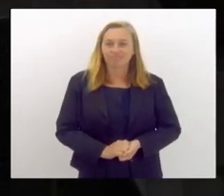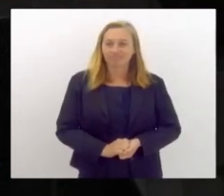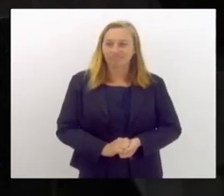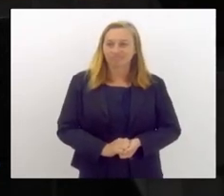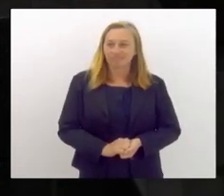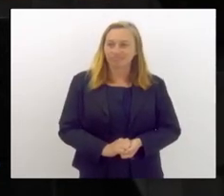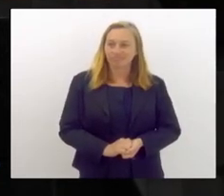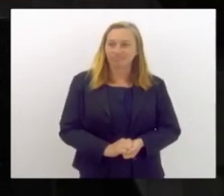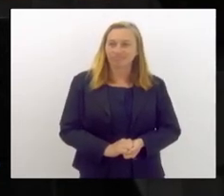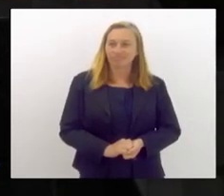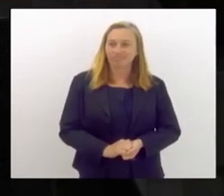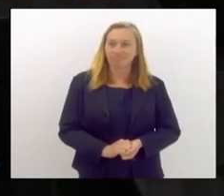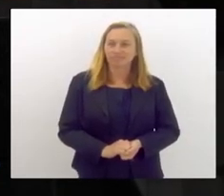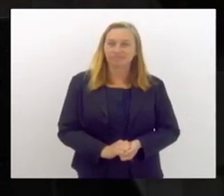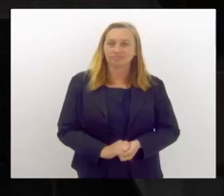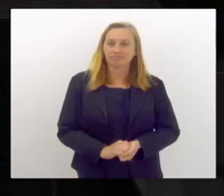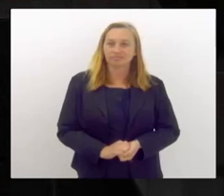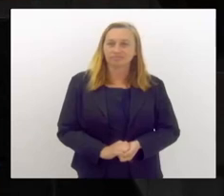auditivos.